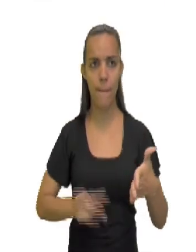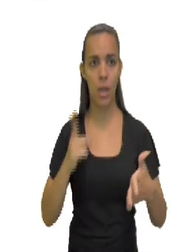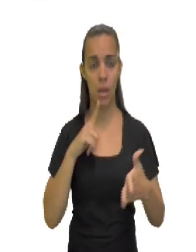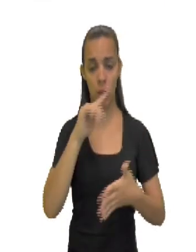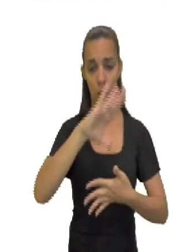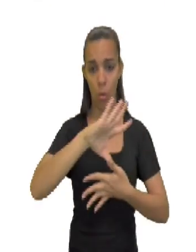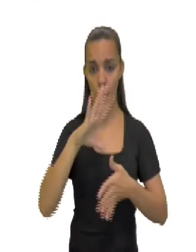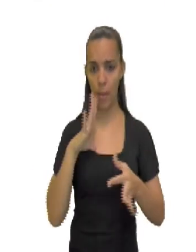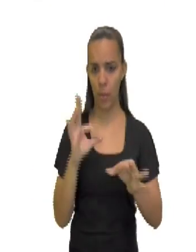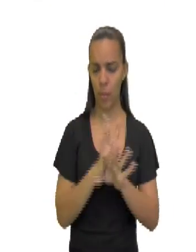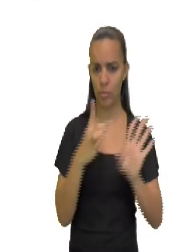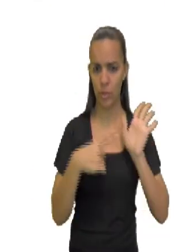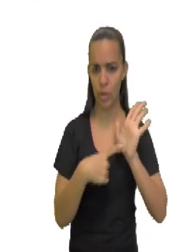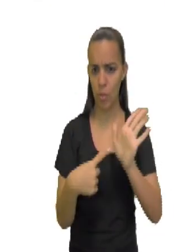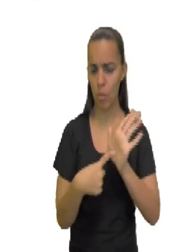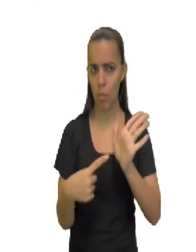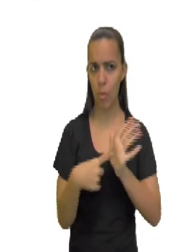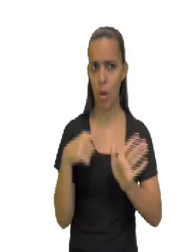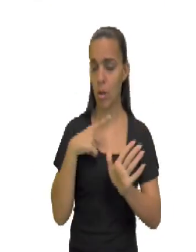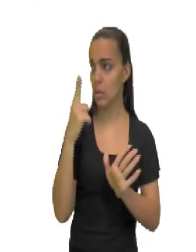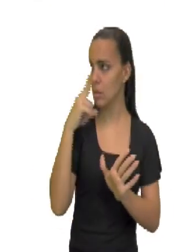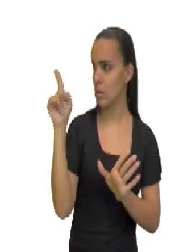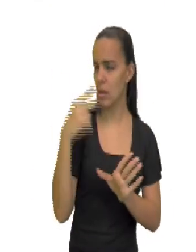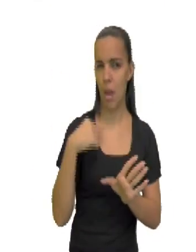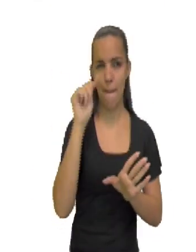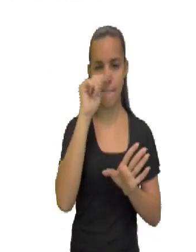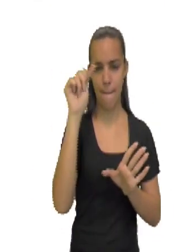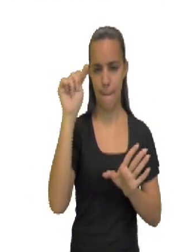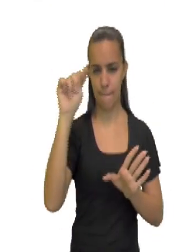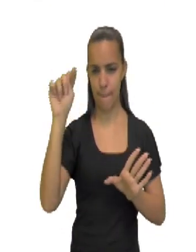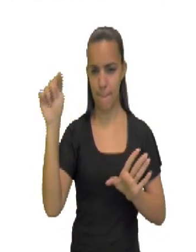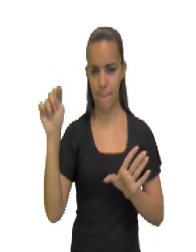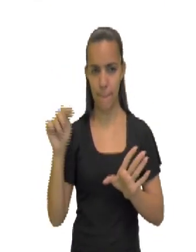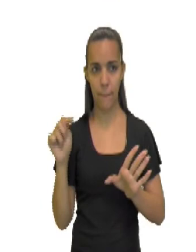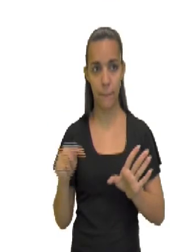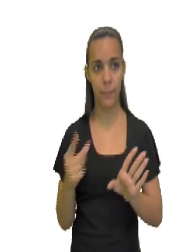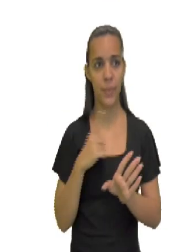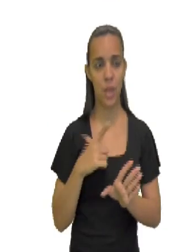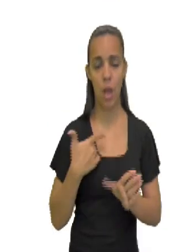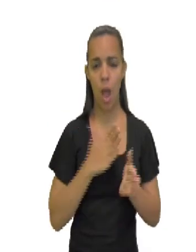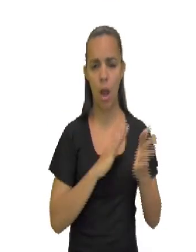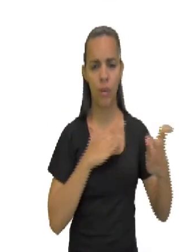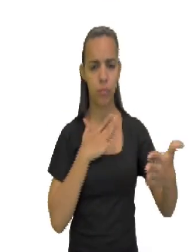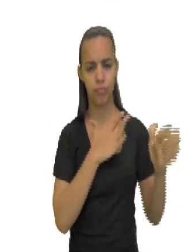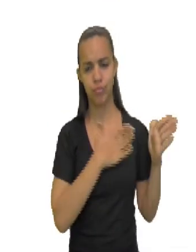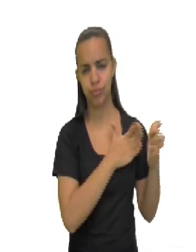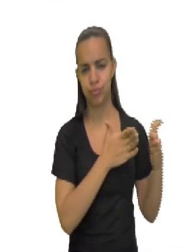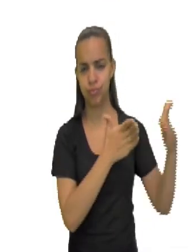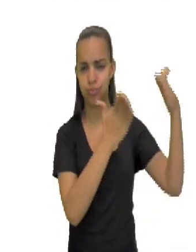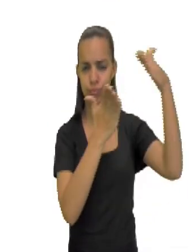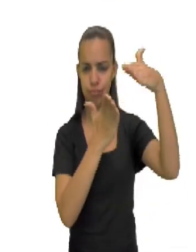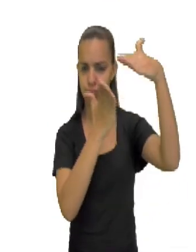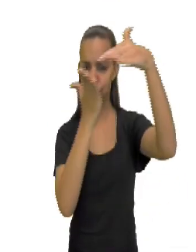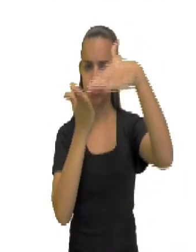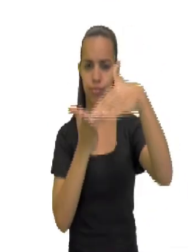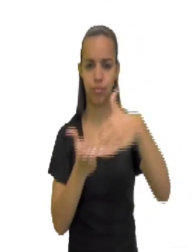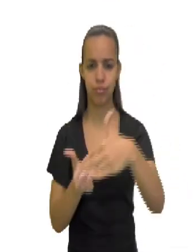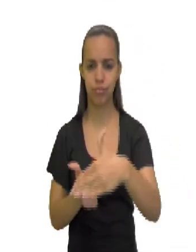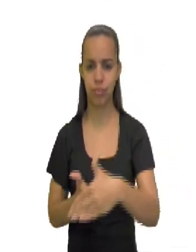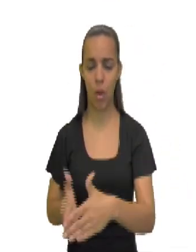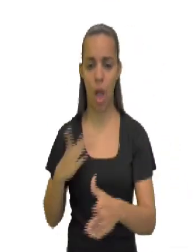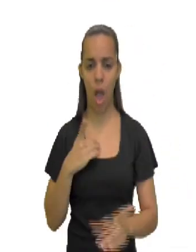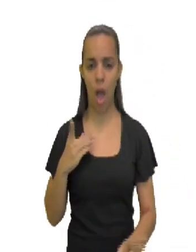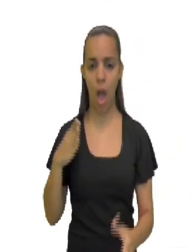esse curso que ele faz até chegar aqui no Espírito Santo e ser desaguado então